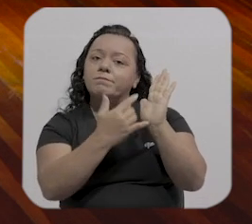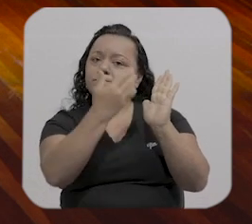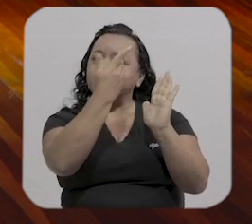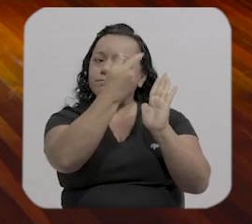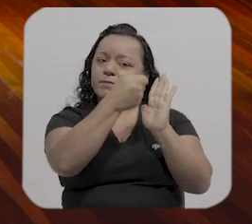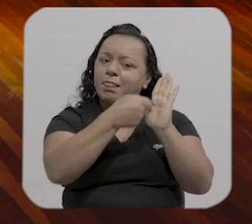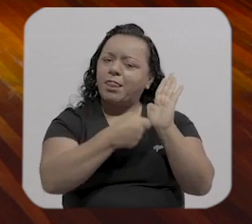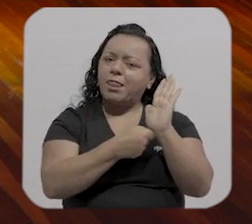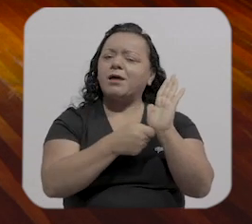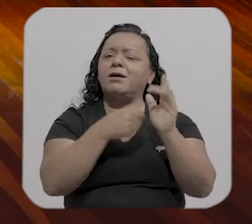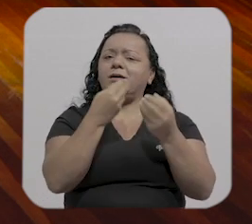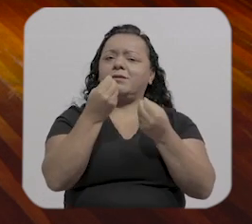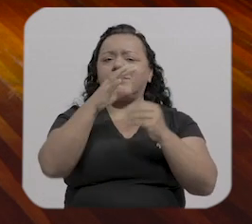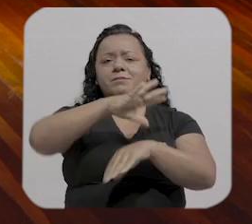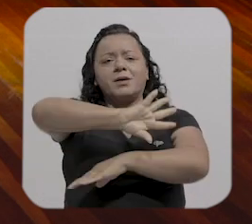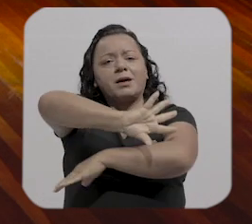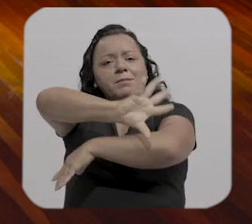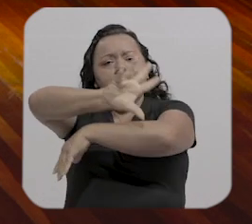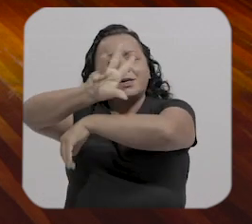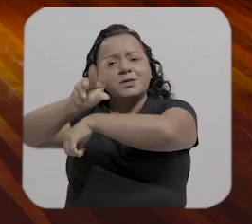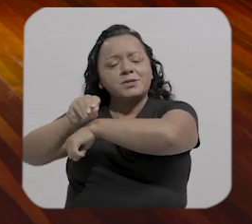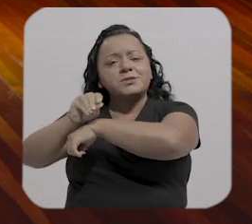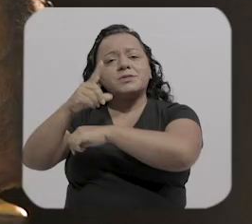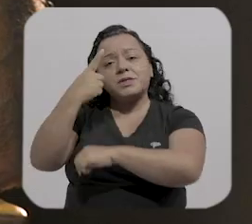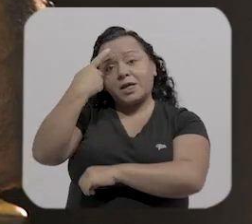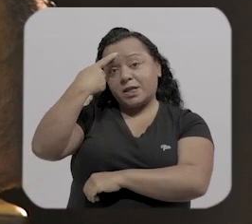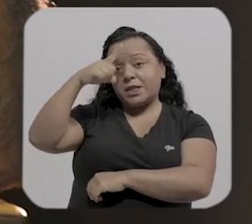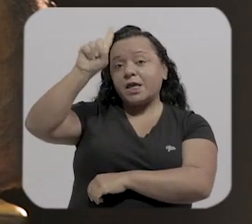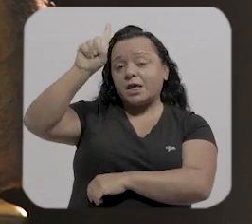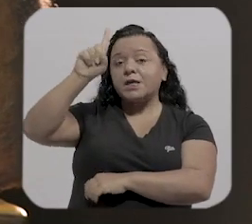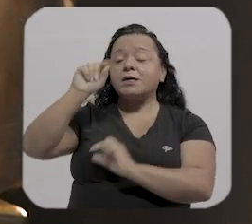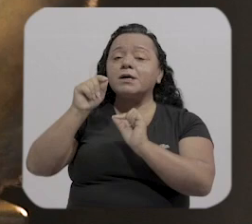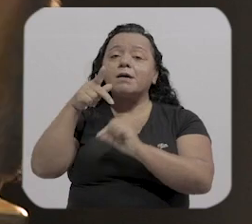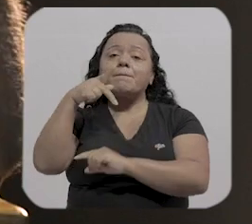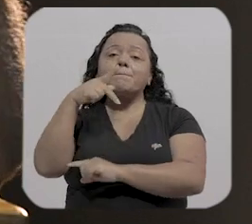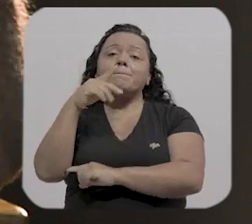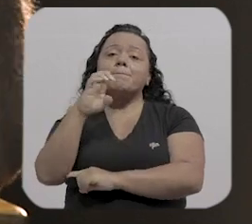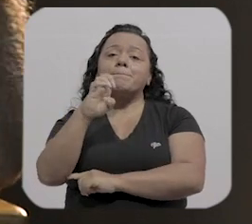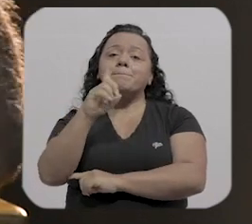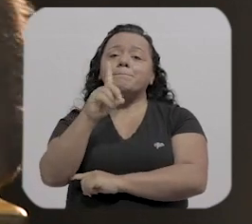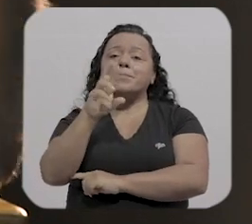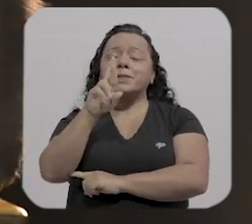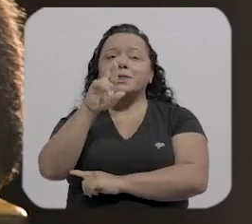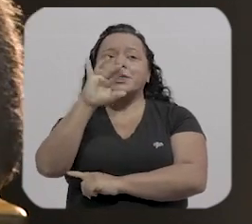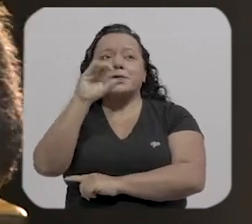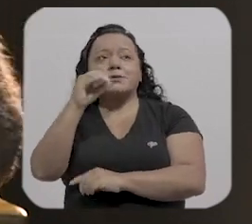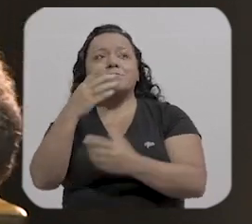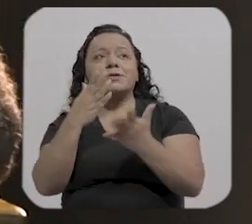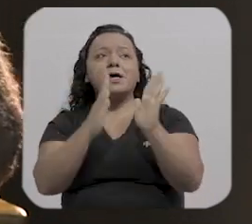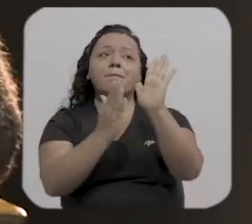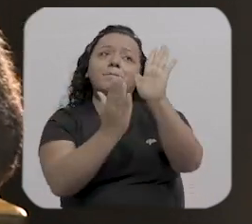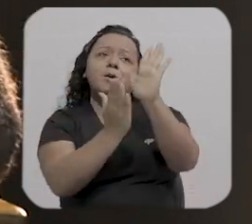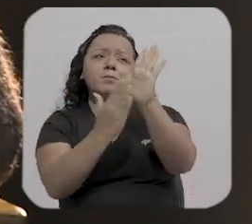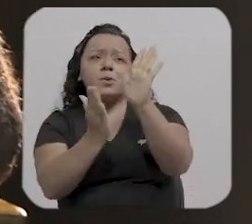documentar a Amazônia. Né? Essa que era a ideia do Pedro, né? E fez a proposta para a universidade